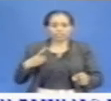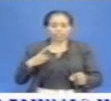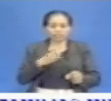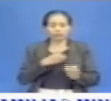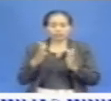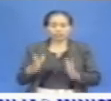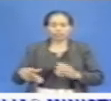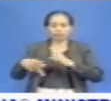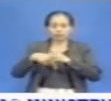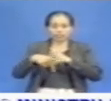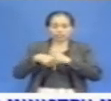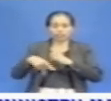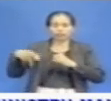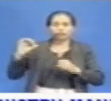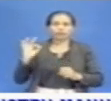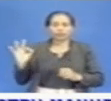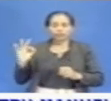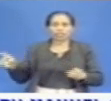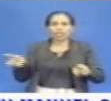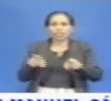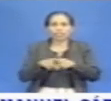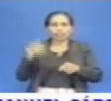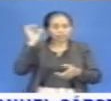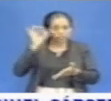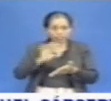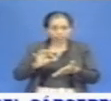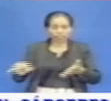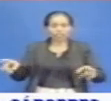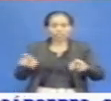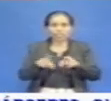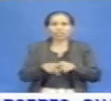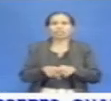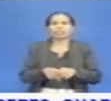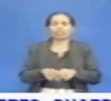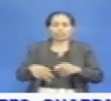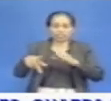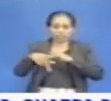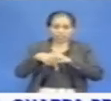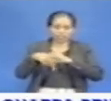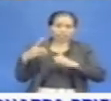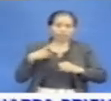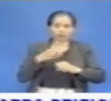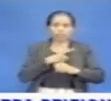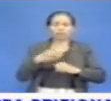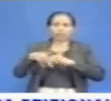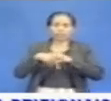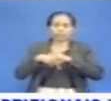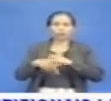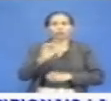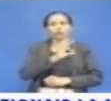Fretilin, Lídia Norberta, nuder secretária, no deputado Bancada Kuntu, Antônio Nobre Tilman,